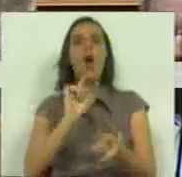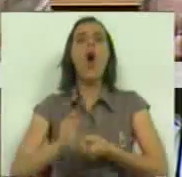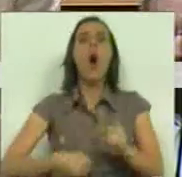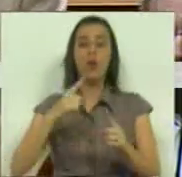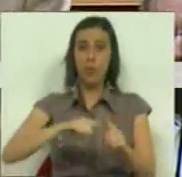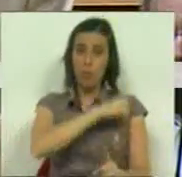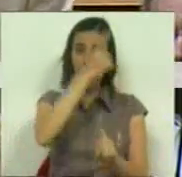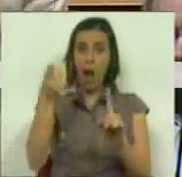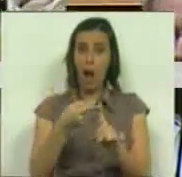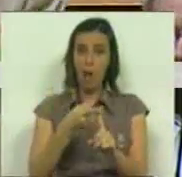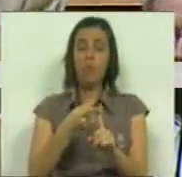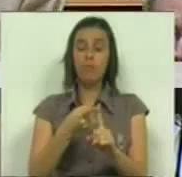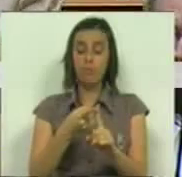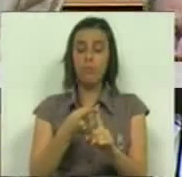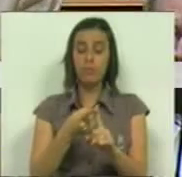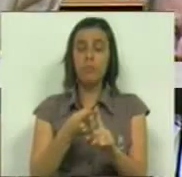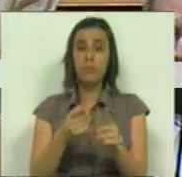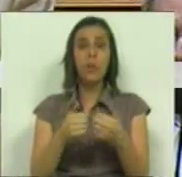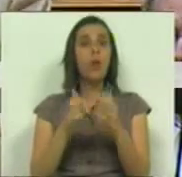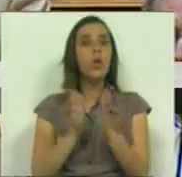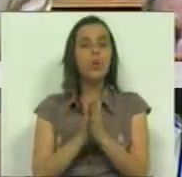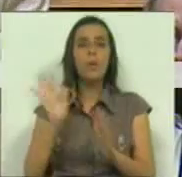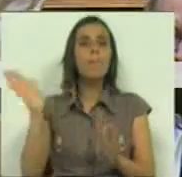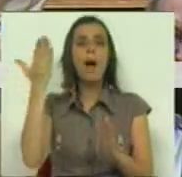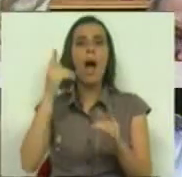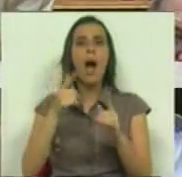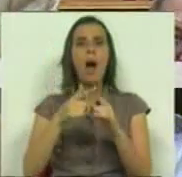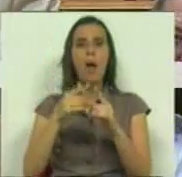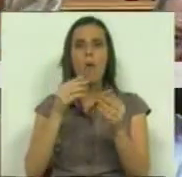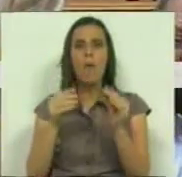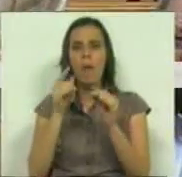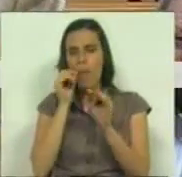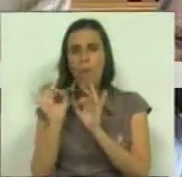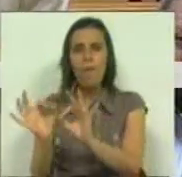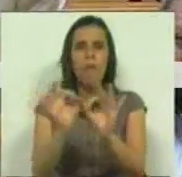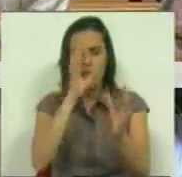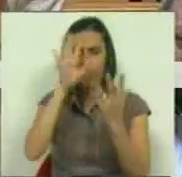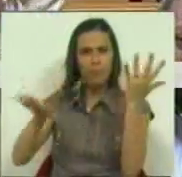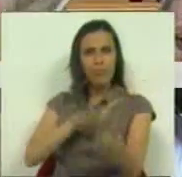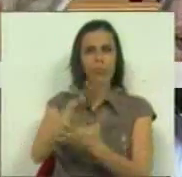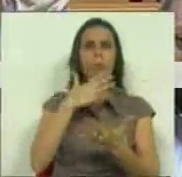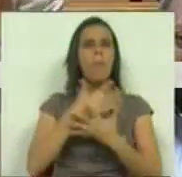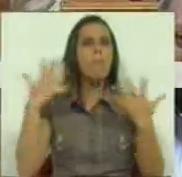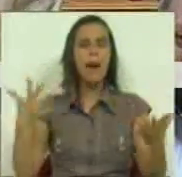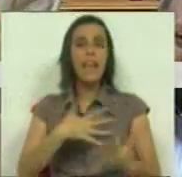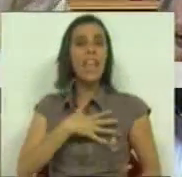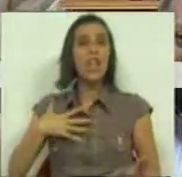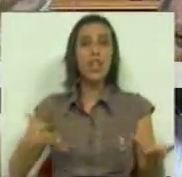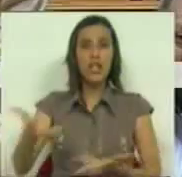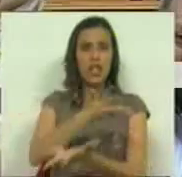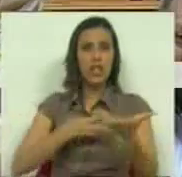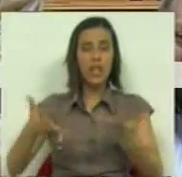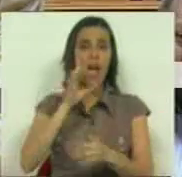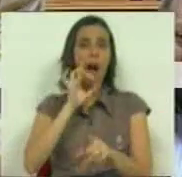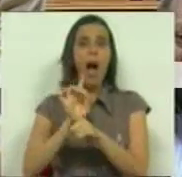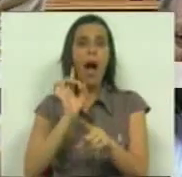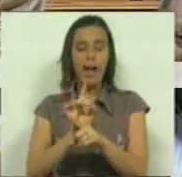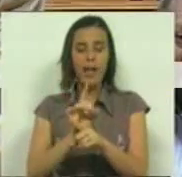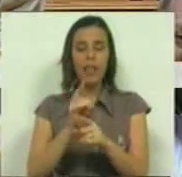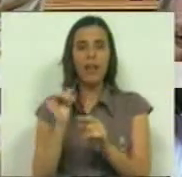é que num ano, mais do que tudo, houve um boísmo frenético, uma enorme energia